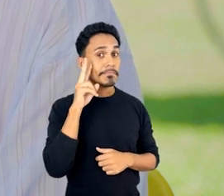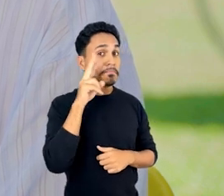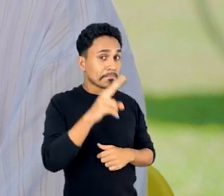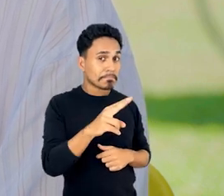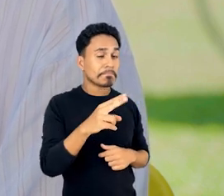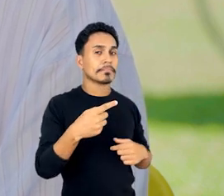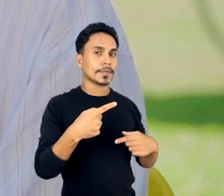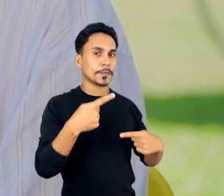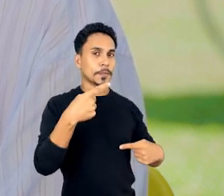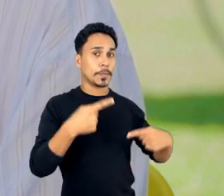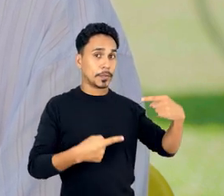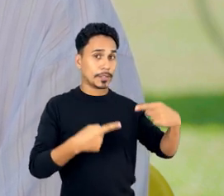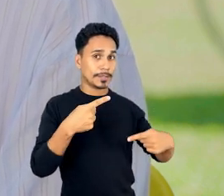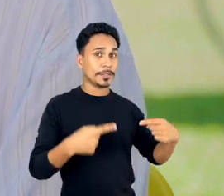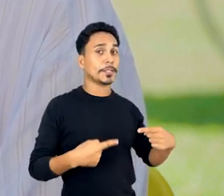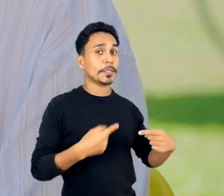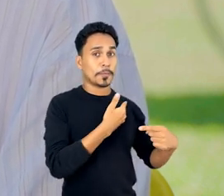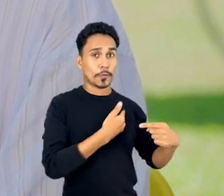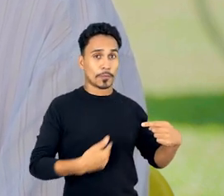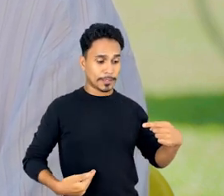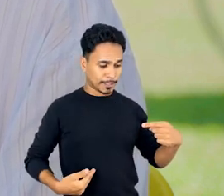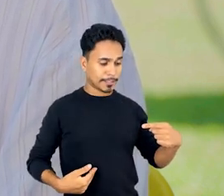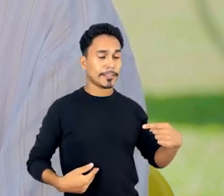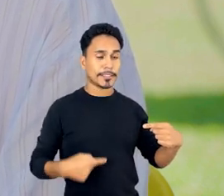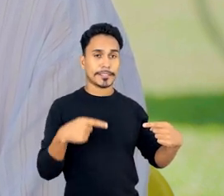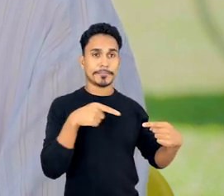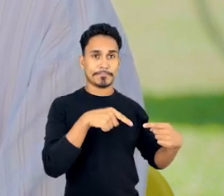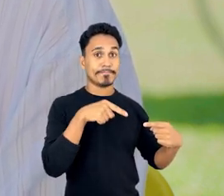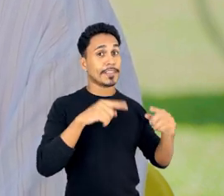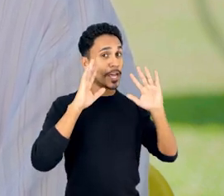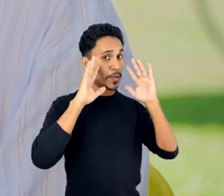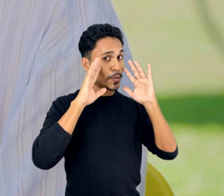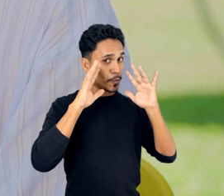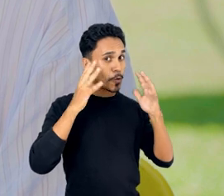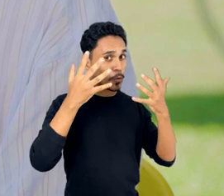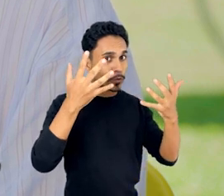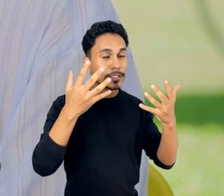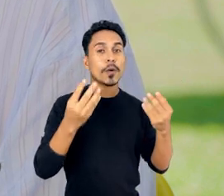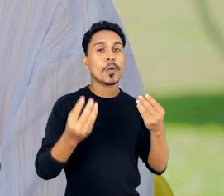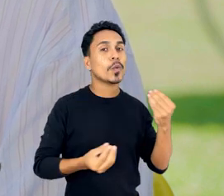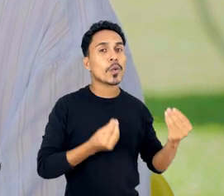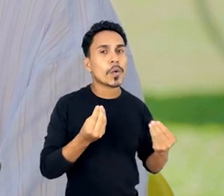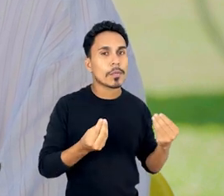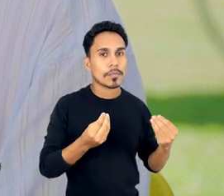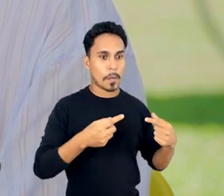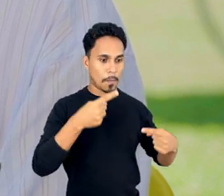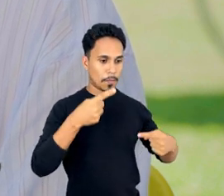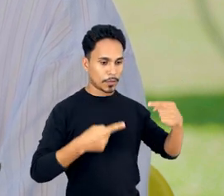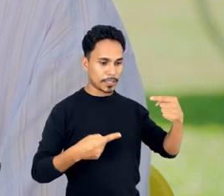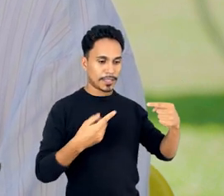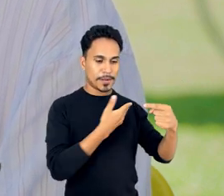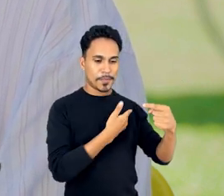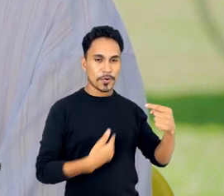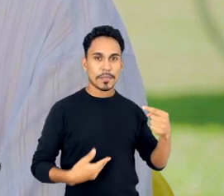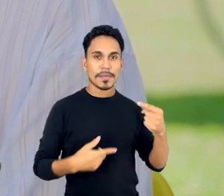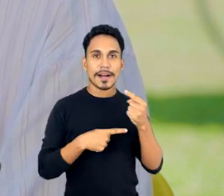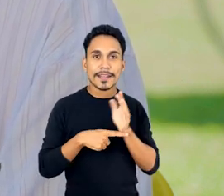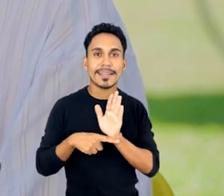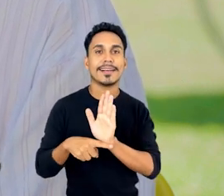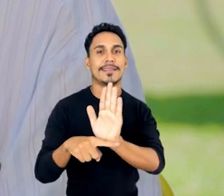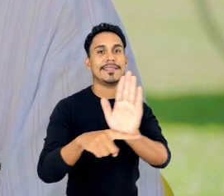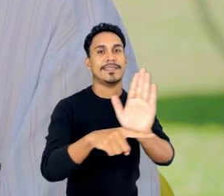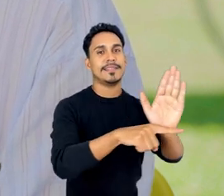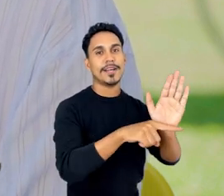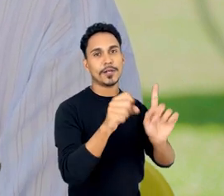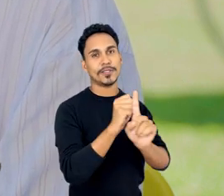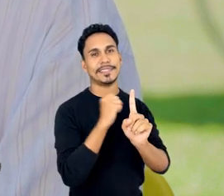pública ela é o caminho a prova que você possa atender a sociedade e principalmente